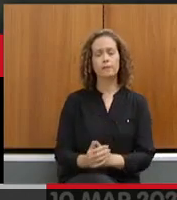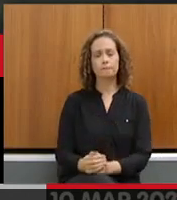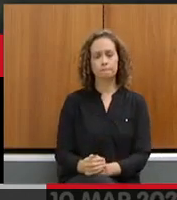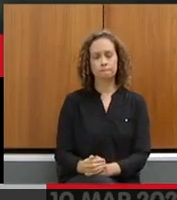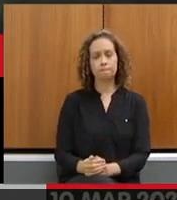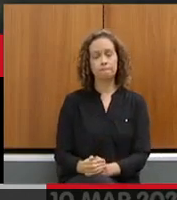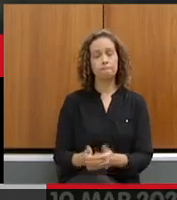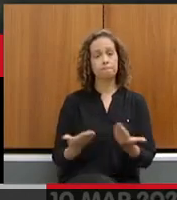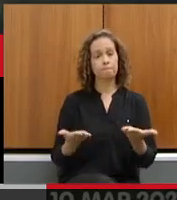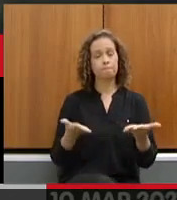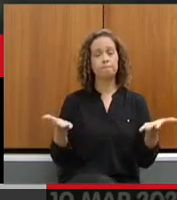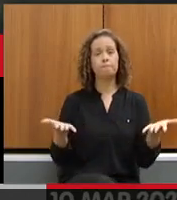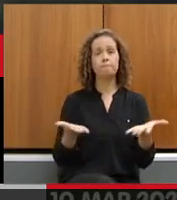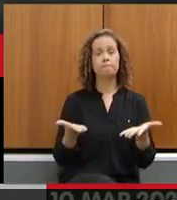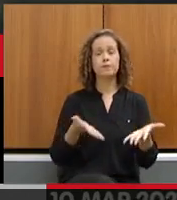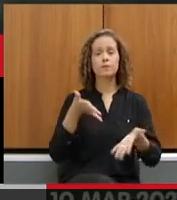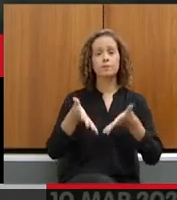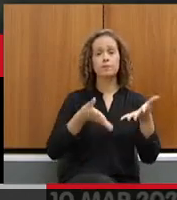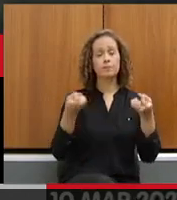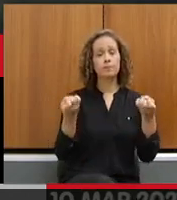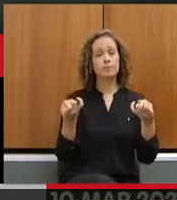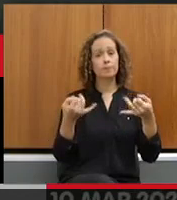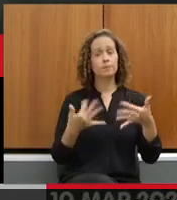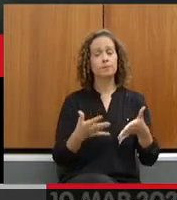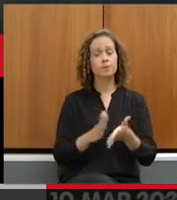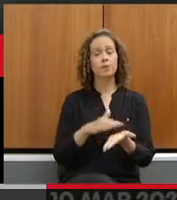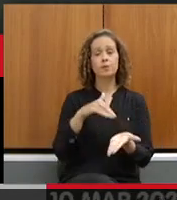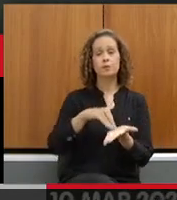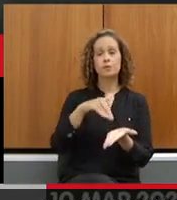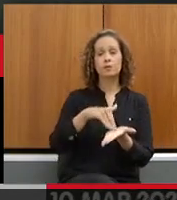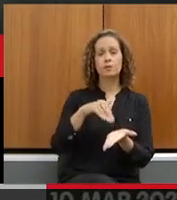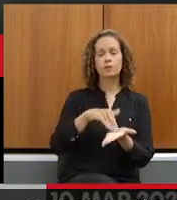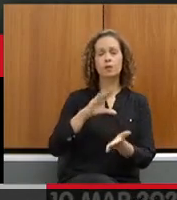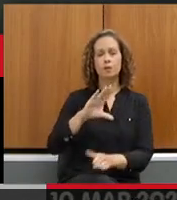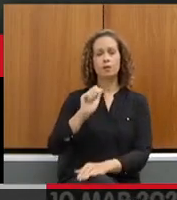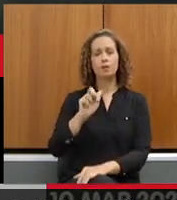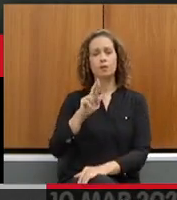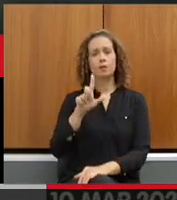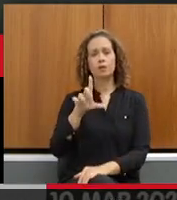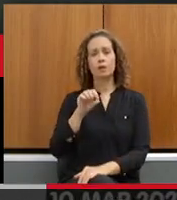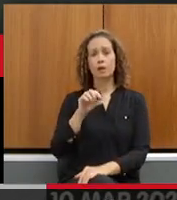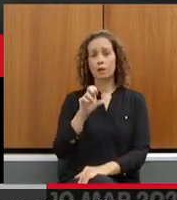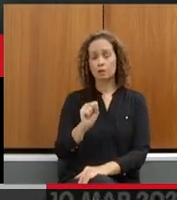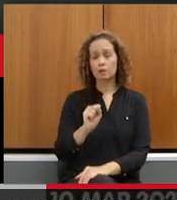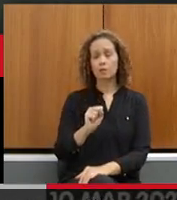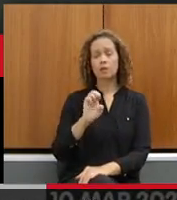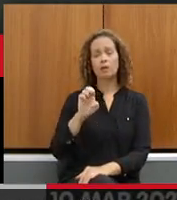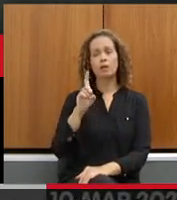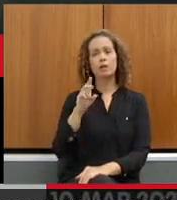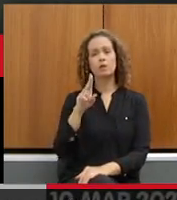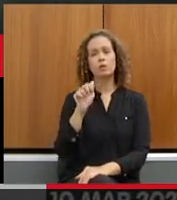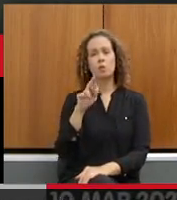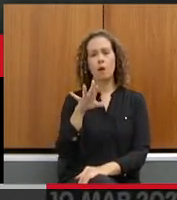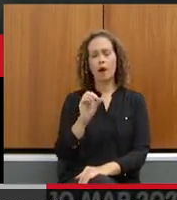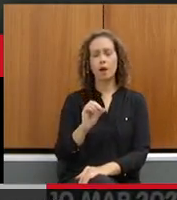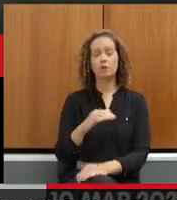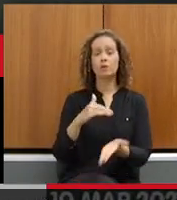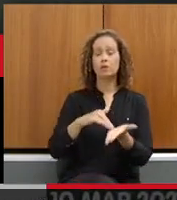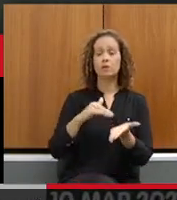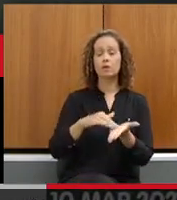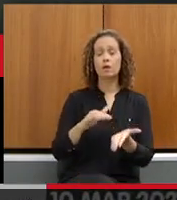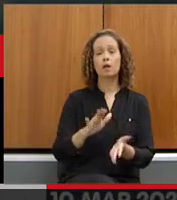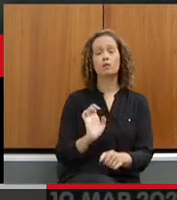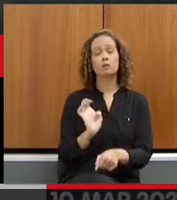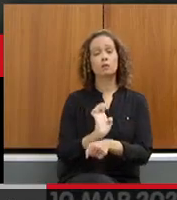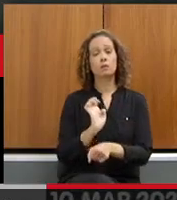com a palavra para sua exposição o secretário Carlos Eduardo Amaral Pereira da Silva secretário de estado de saúde